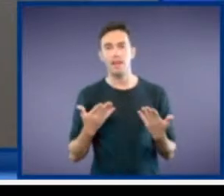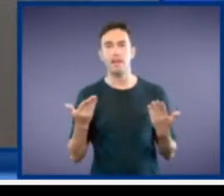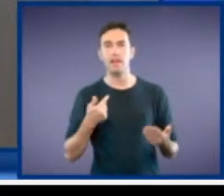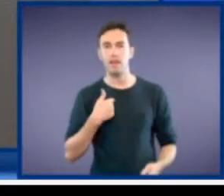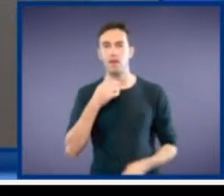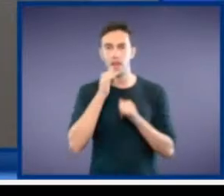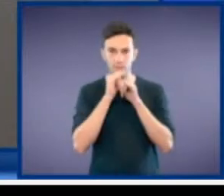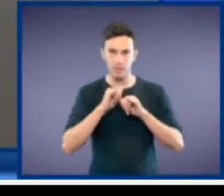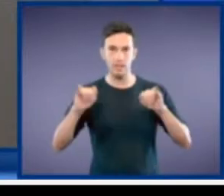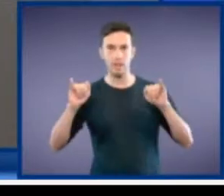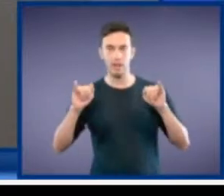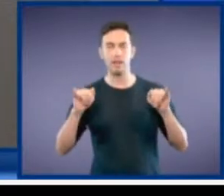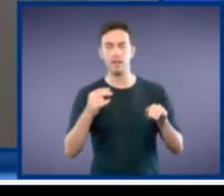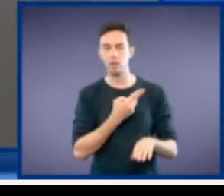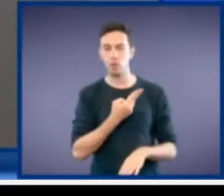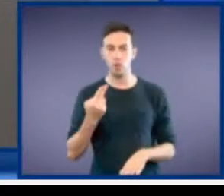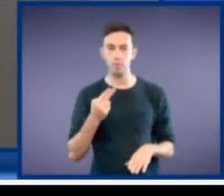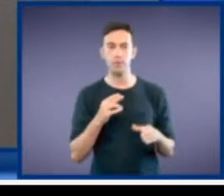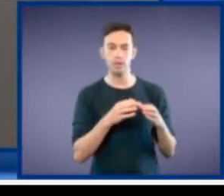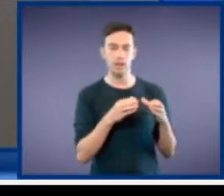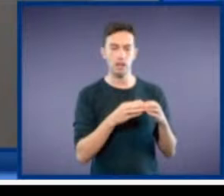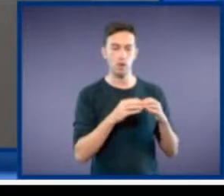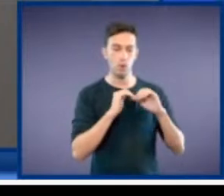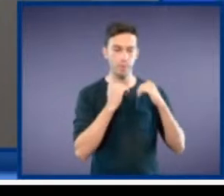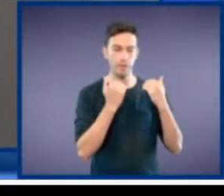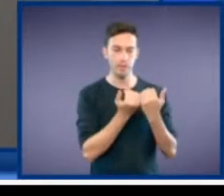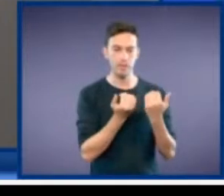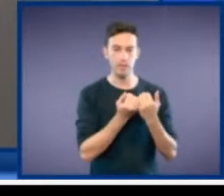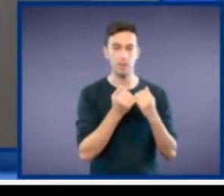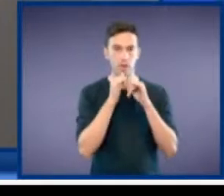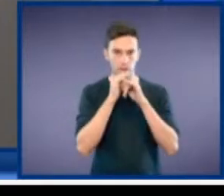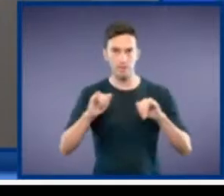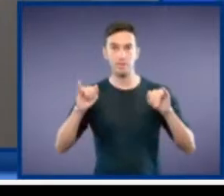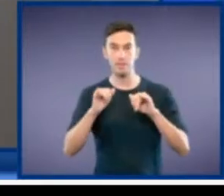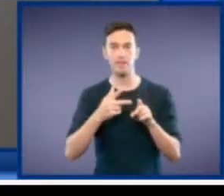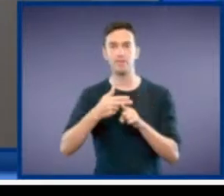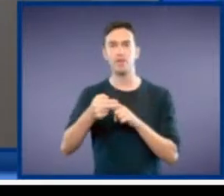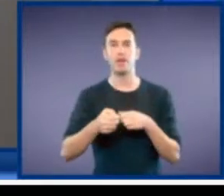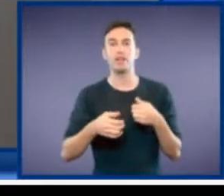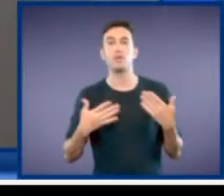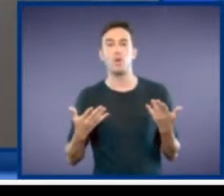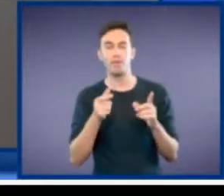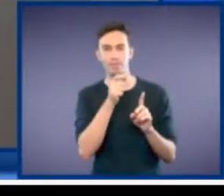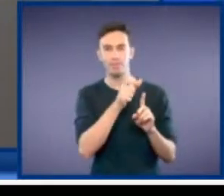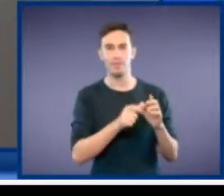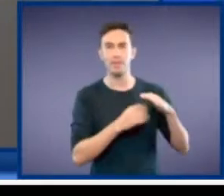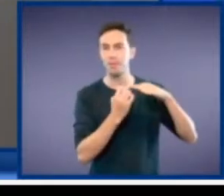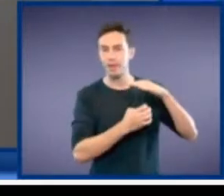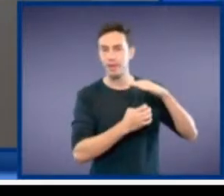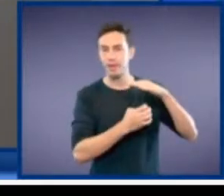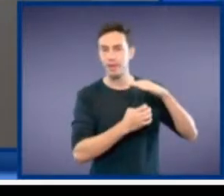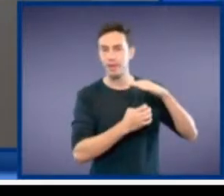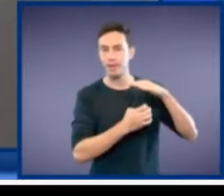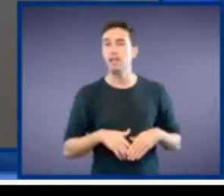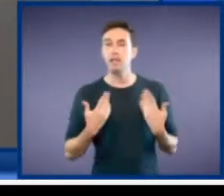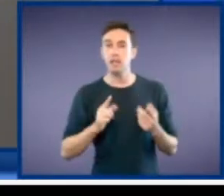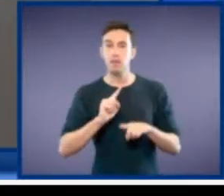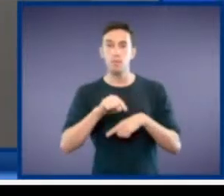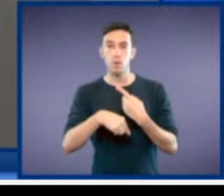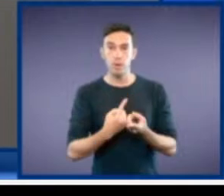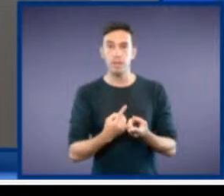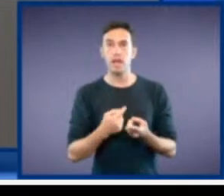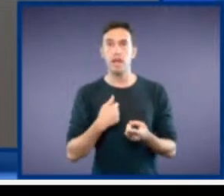nome da comissão. Todas as proponentes que ofertarem lances à viva voz deverão ratificar suas propostas finais